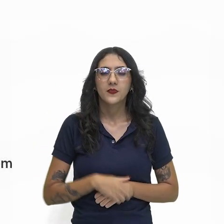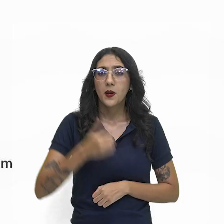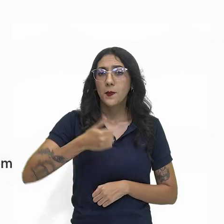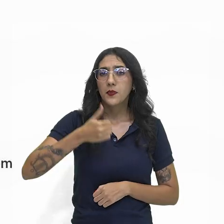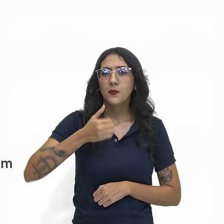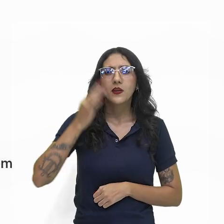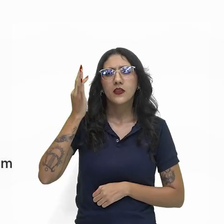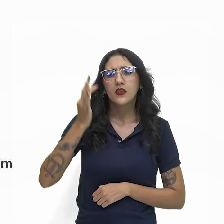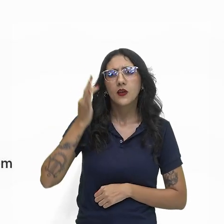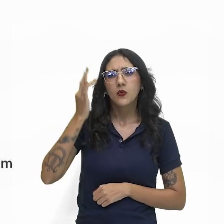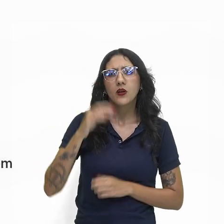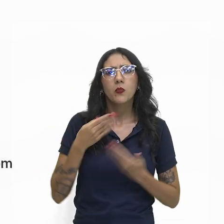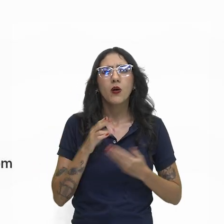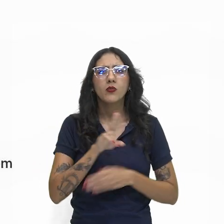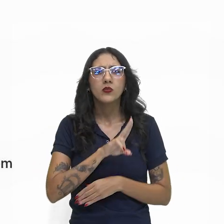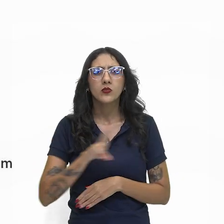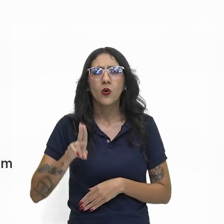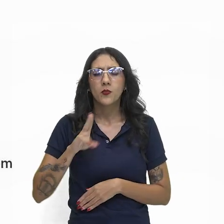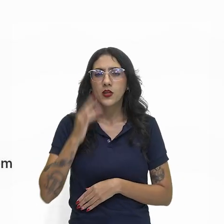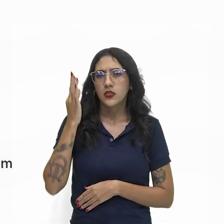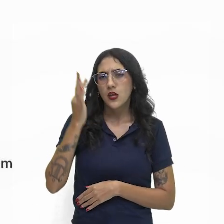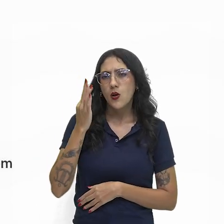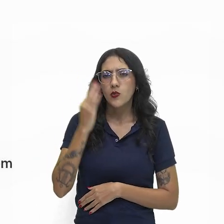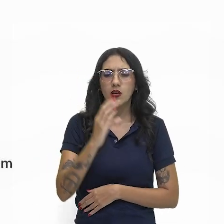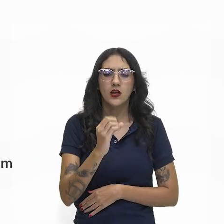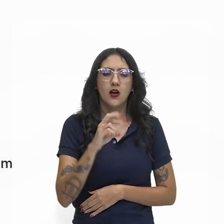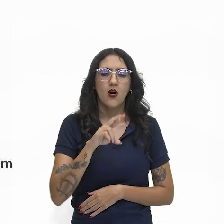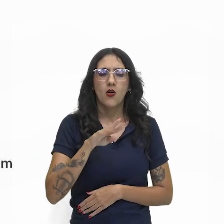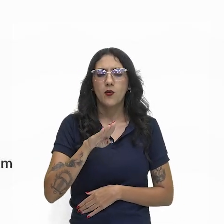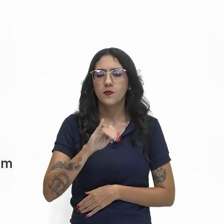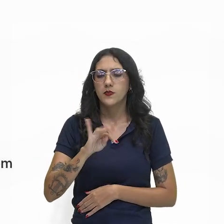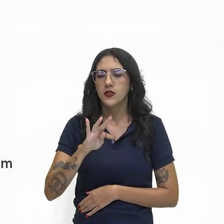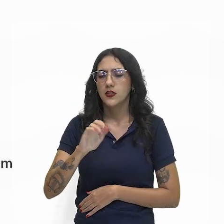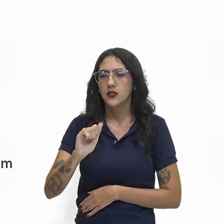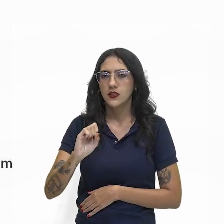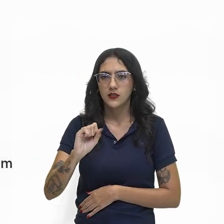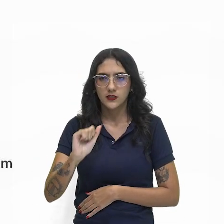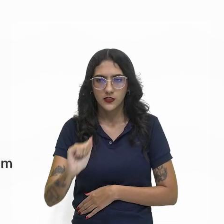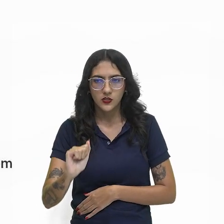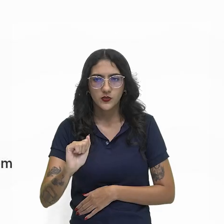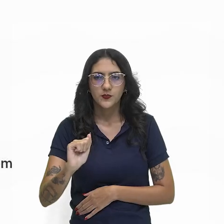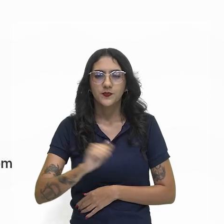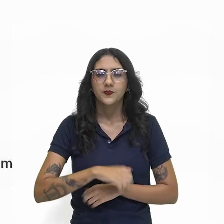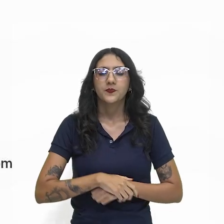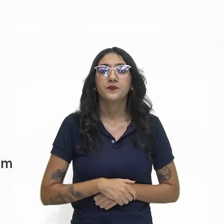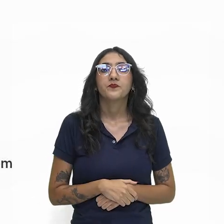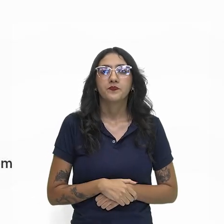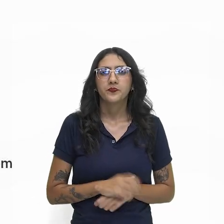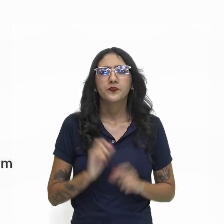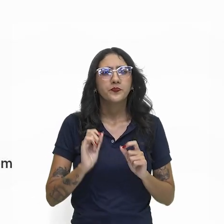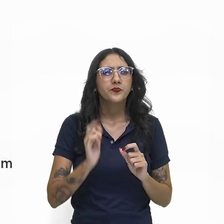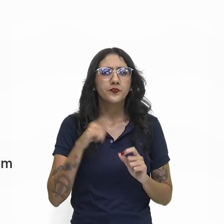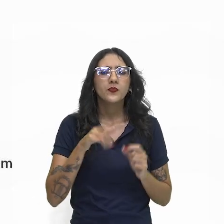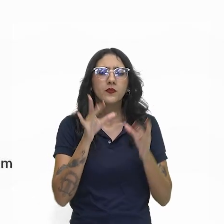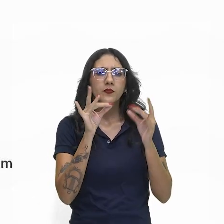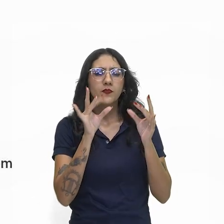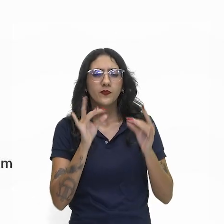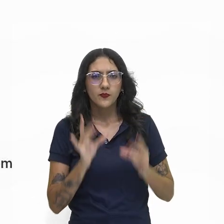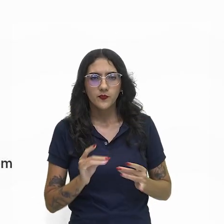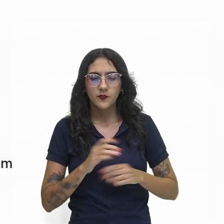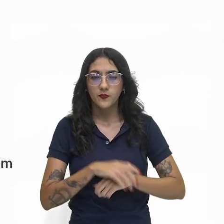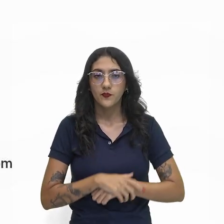conhecida como lei das órbitas. Também é conhecida como lei das órbitas. Ela diz o seguinte, olha,